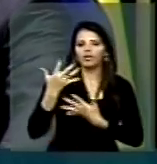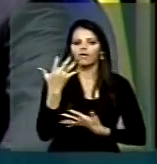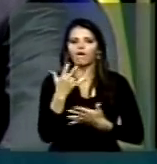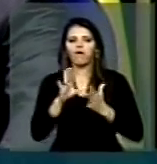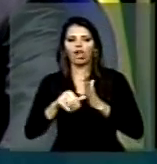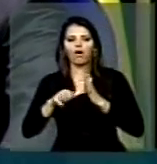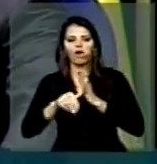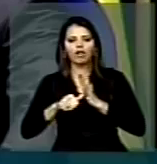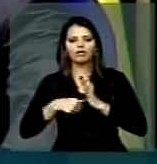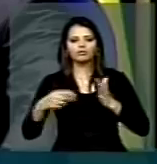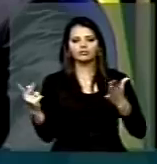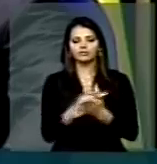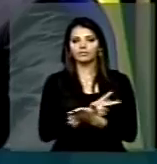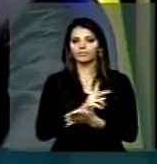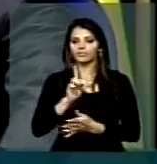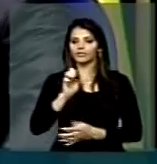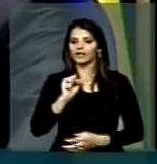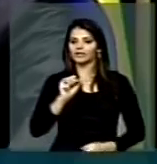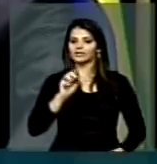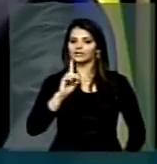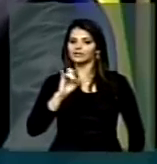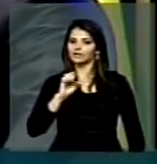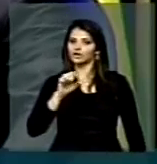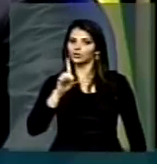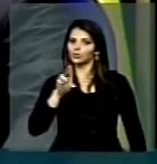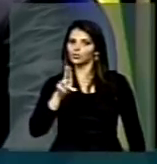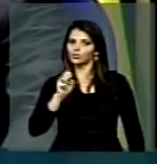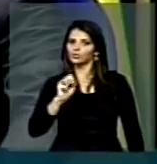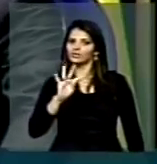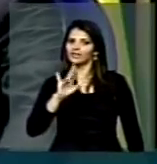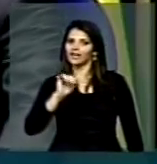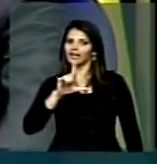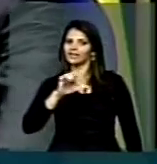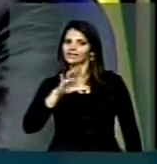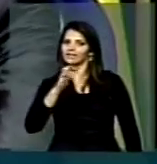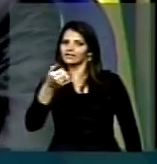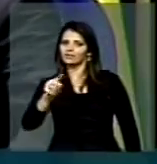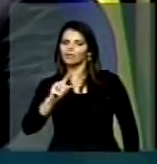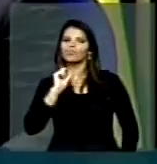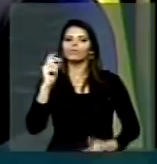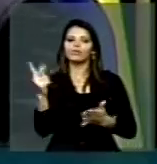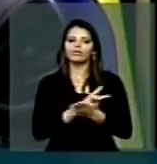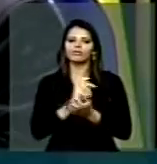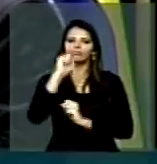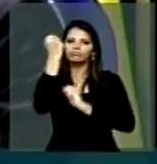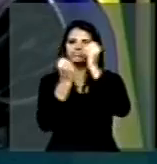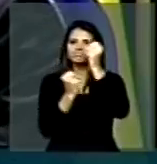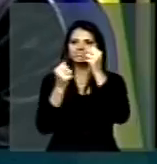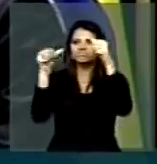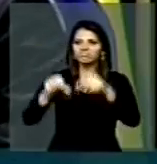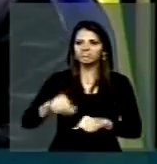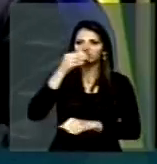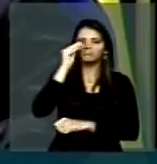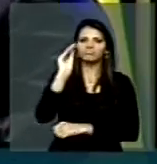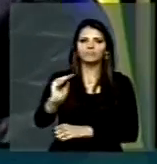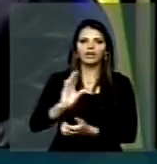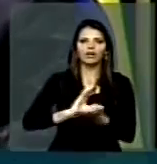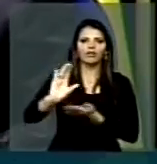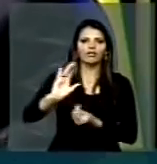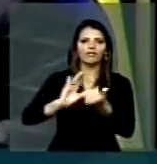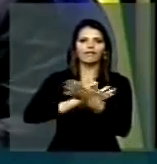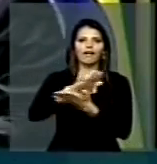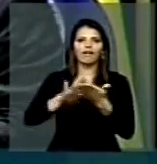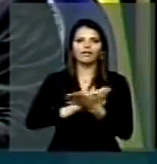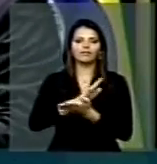malabarismos. A desindustrialização, caro amigo Edmar Baixa, a você que tanto tem escrito sobre o tema, faz